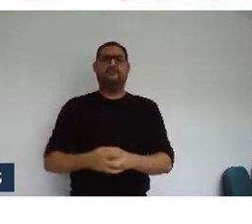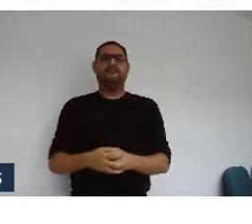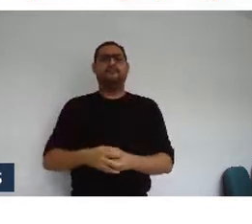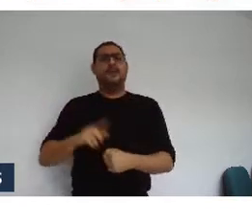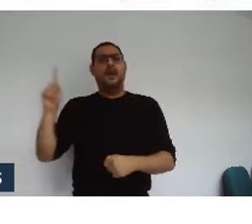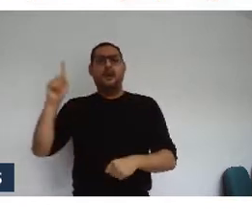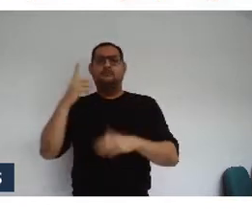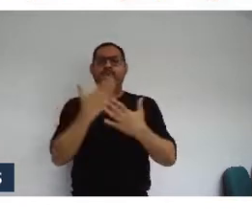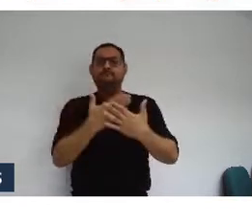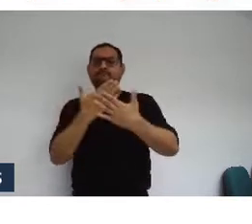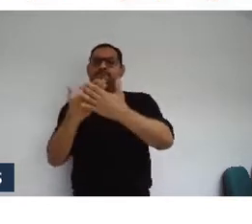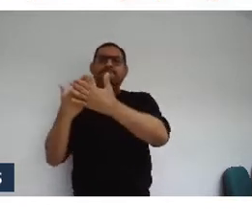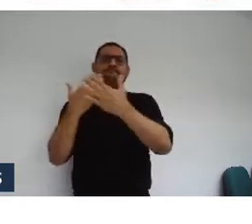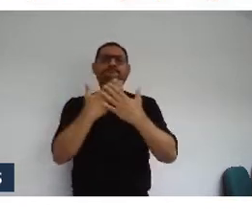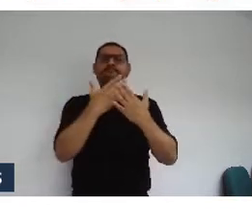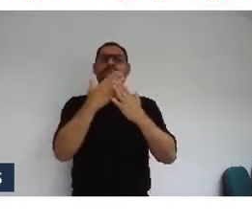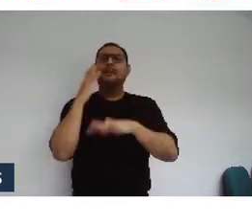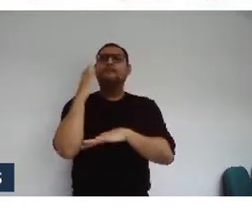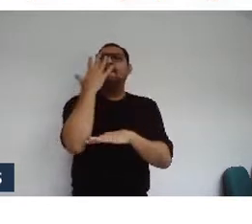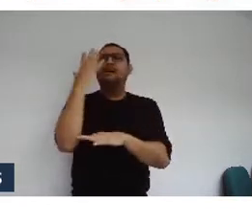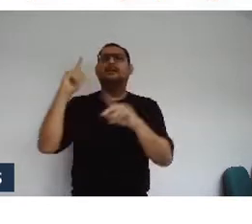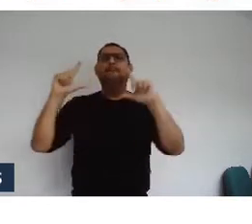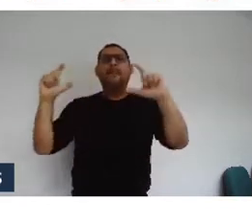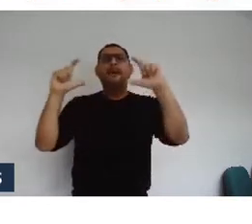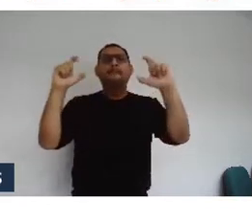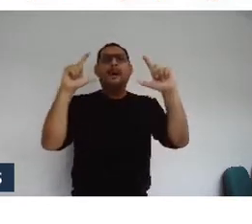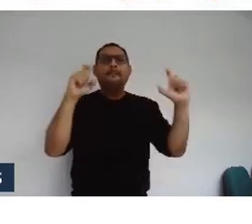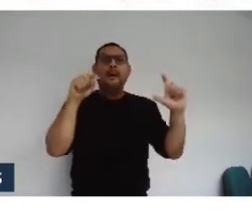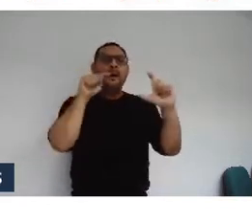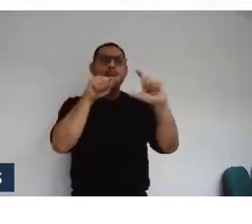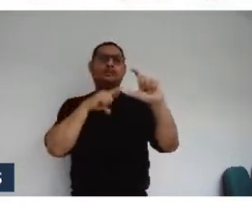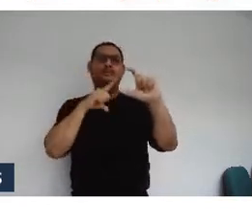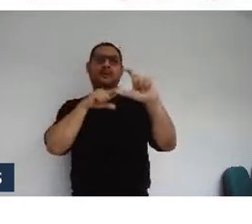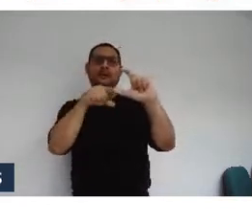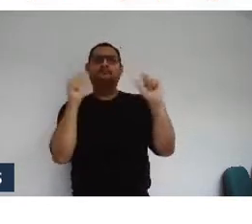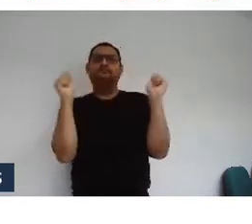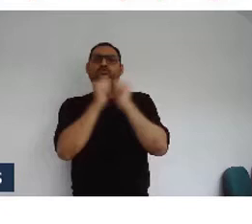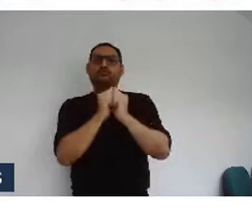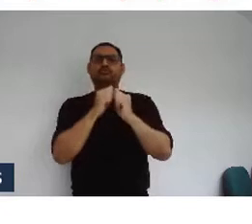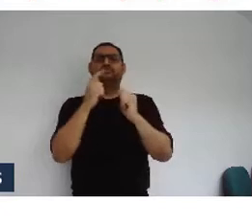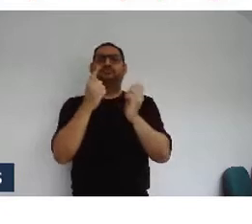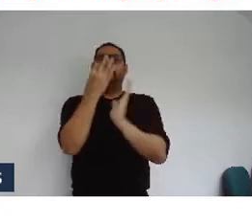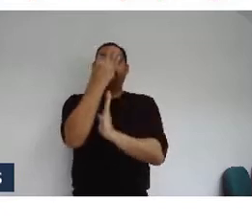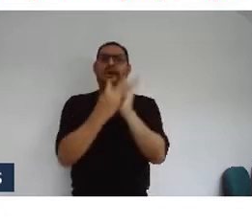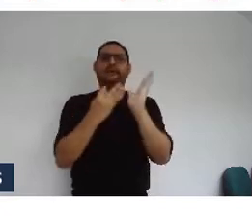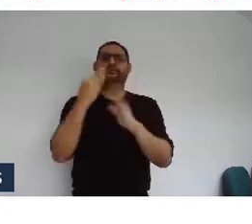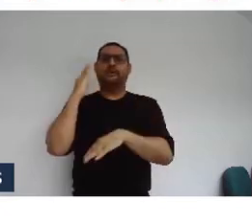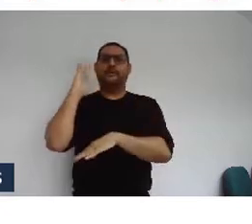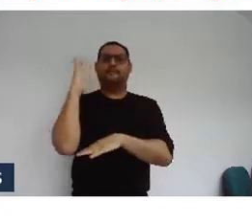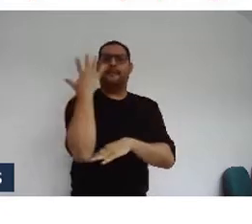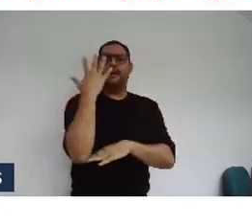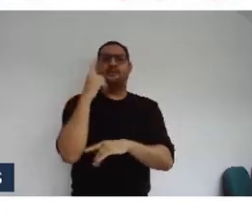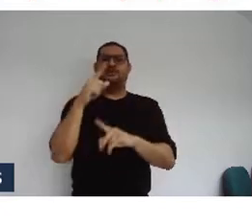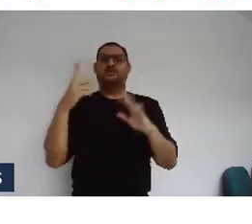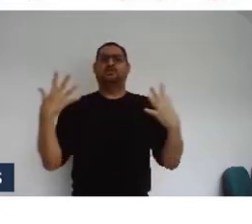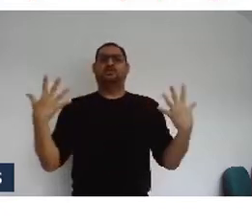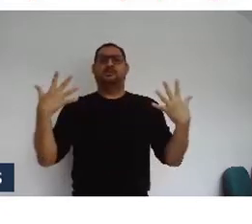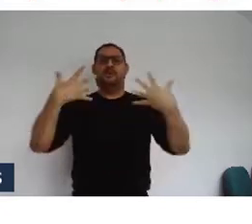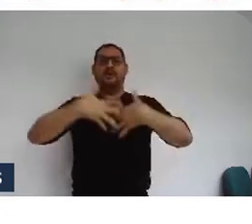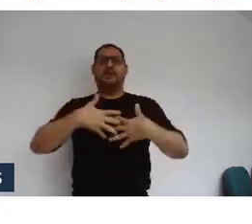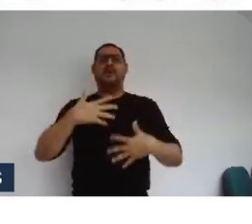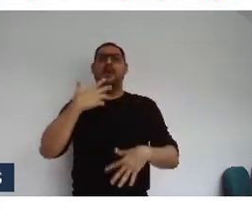estudo de paisagem semiótica começa a incluir pessoas, textos, imagens e para além do entrecruzamento de línguas e